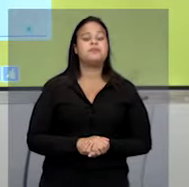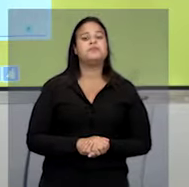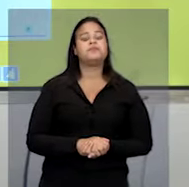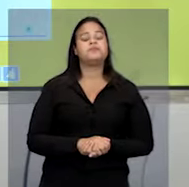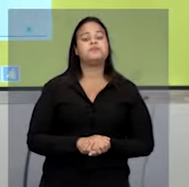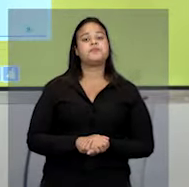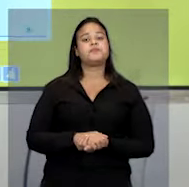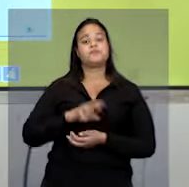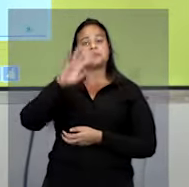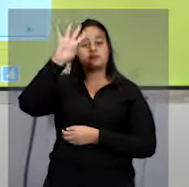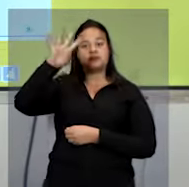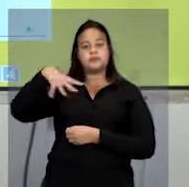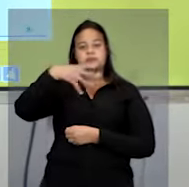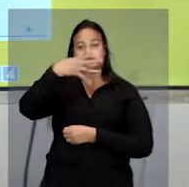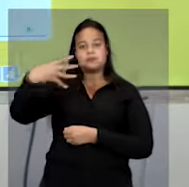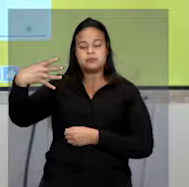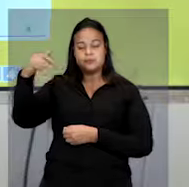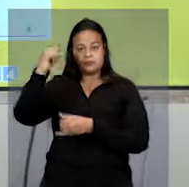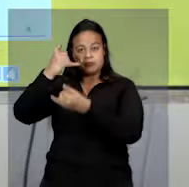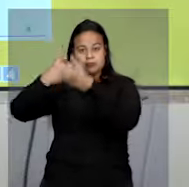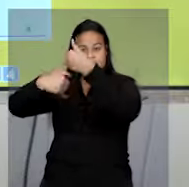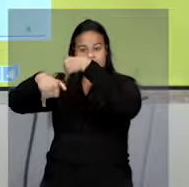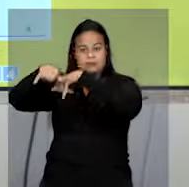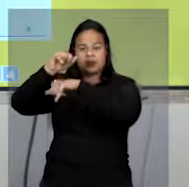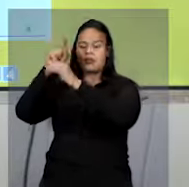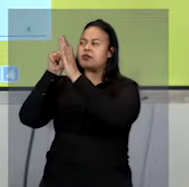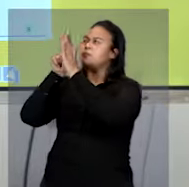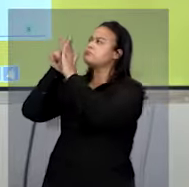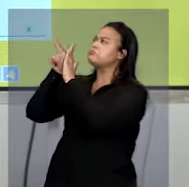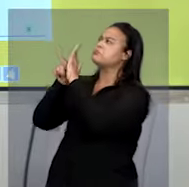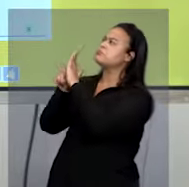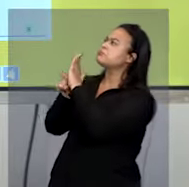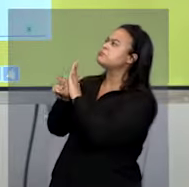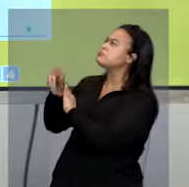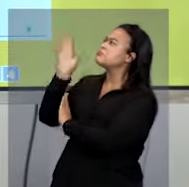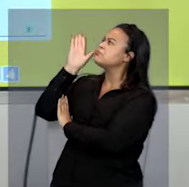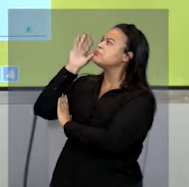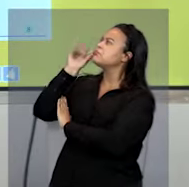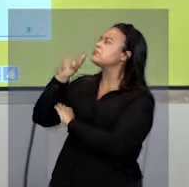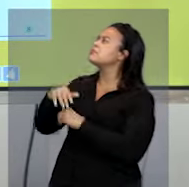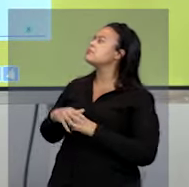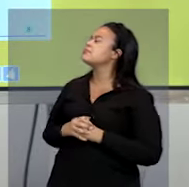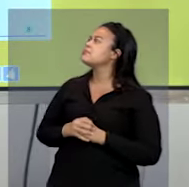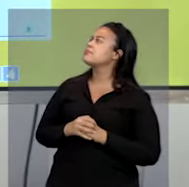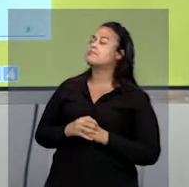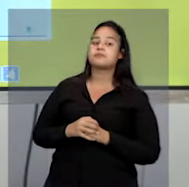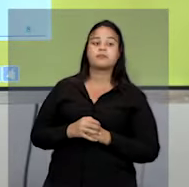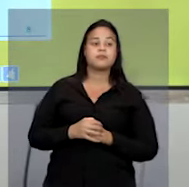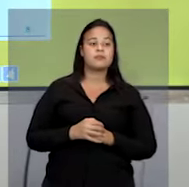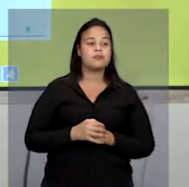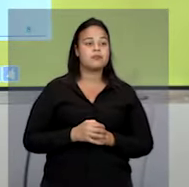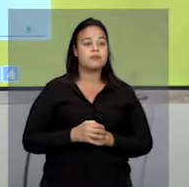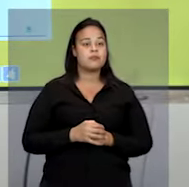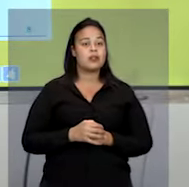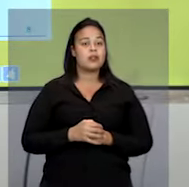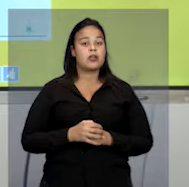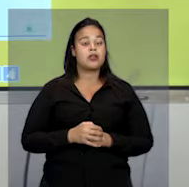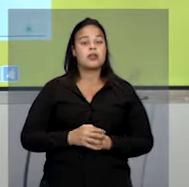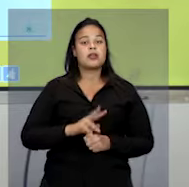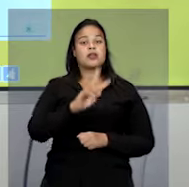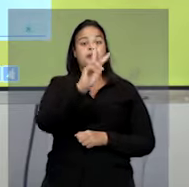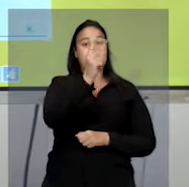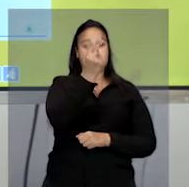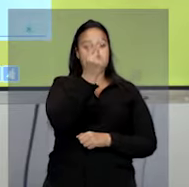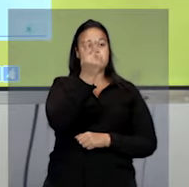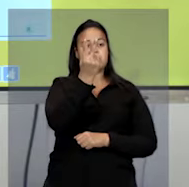Essa tabela aqui nos mostra uns dados interessantes. O hélio tem 2 elétrons na última